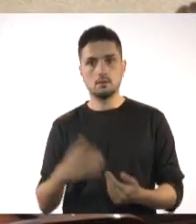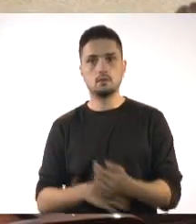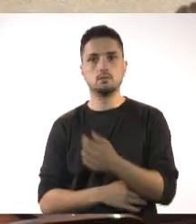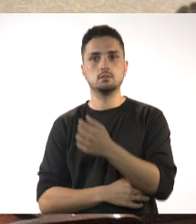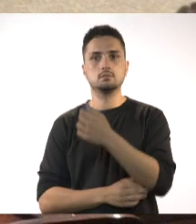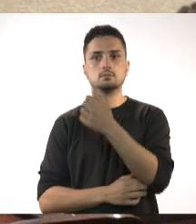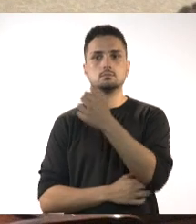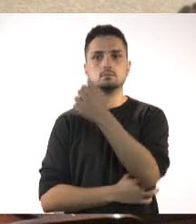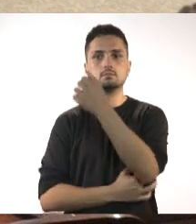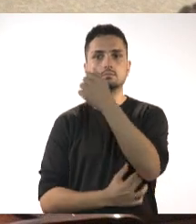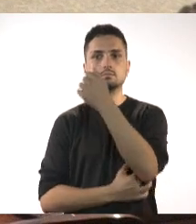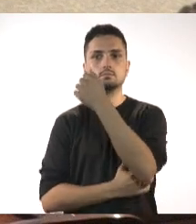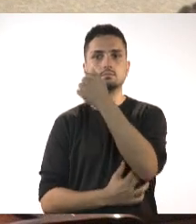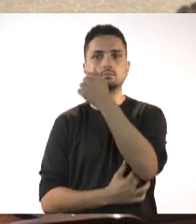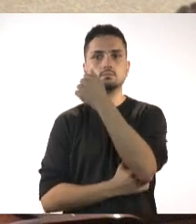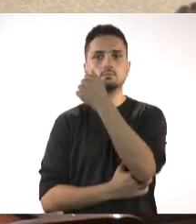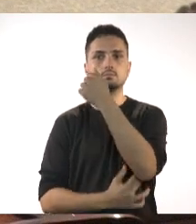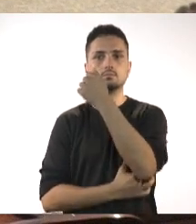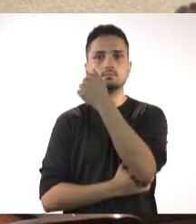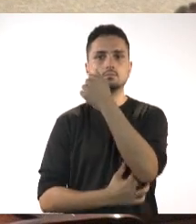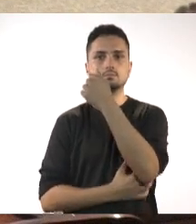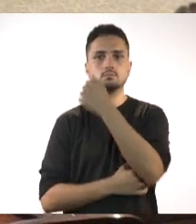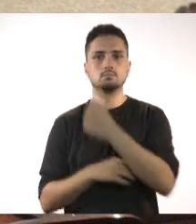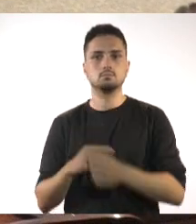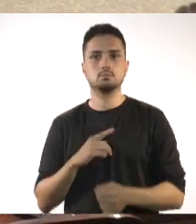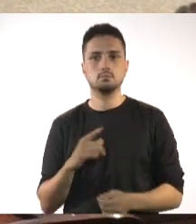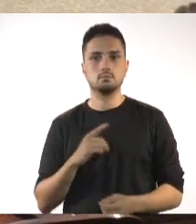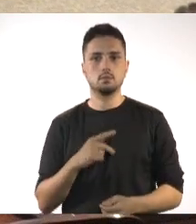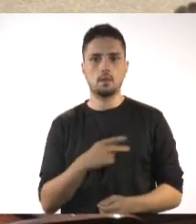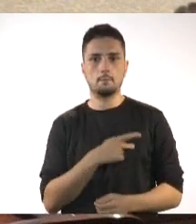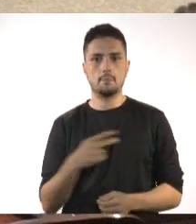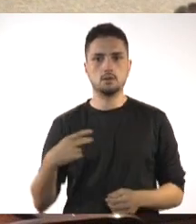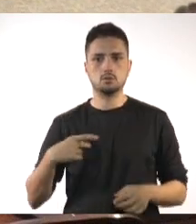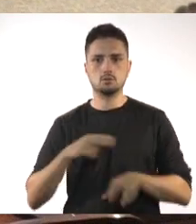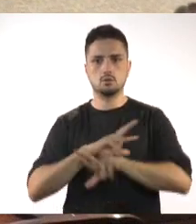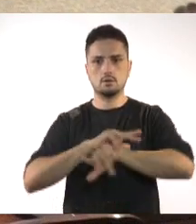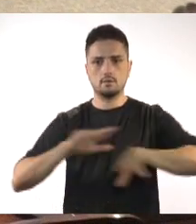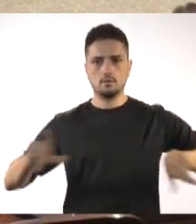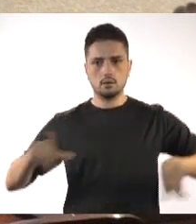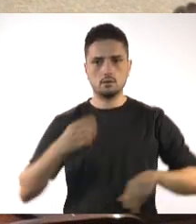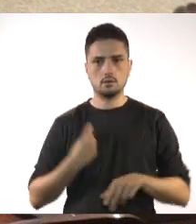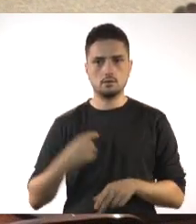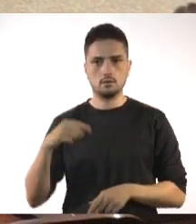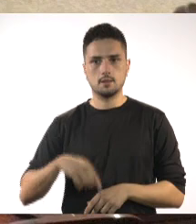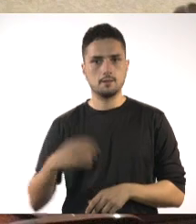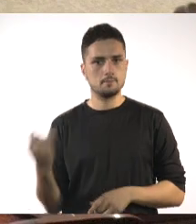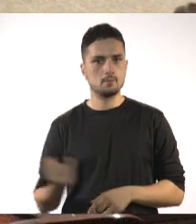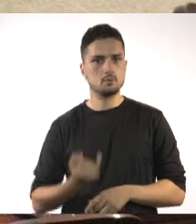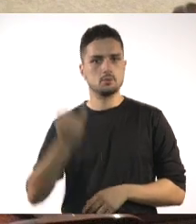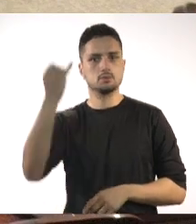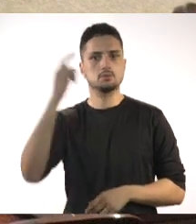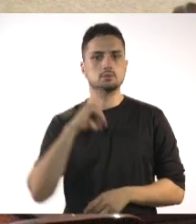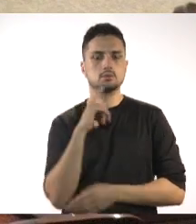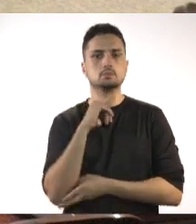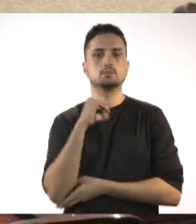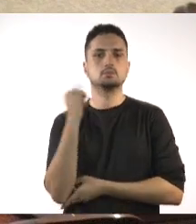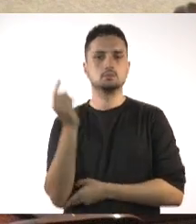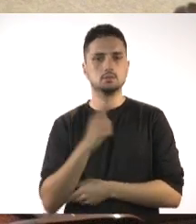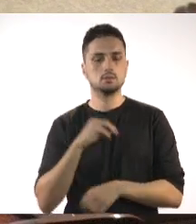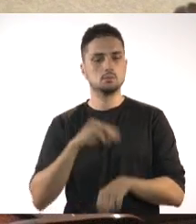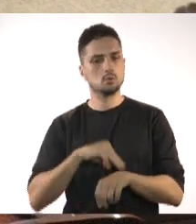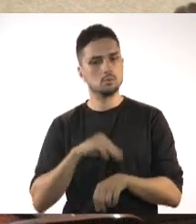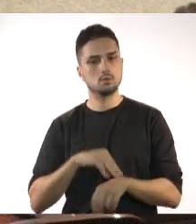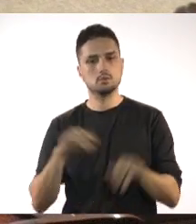uma representação direta de pastorais aqui, mostrando o quão importante é a gente ter também, nesse momento da campanha